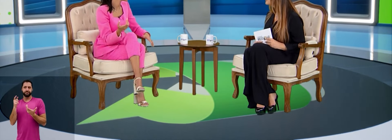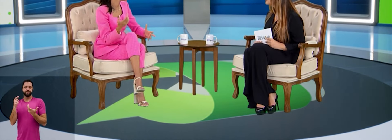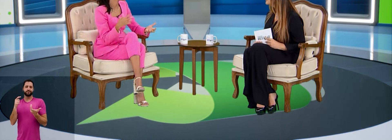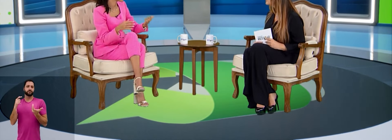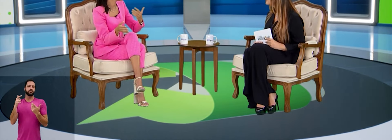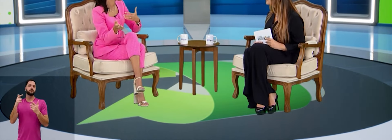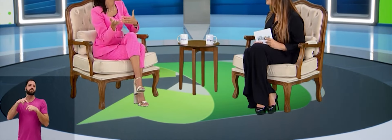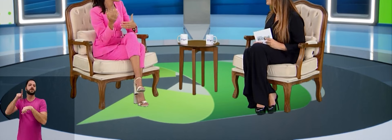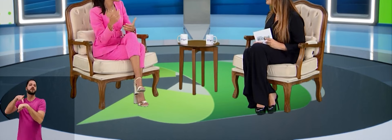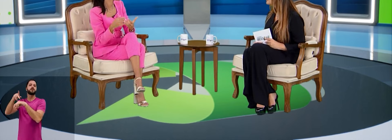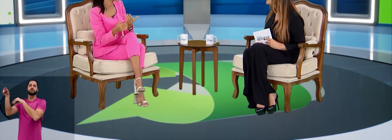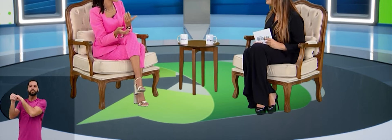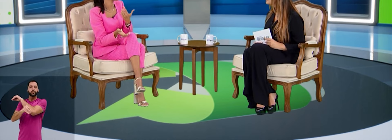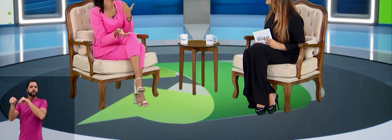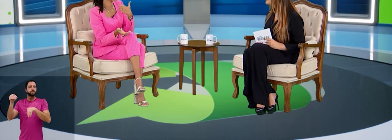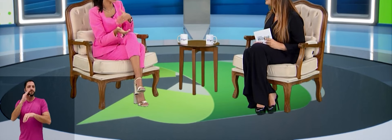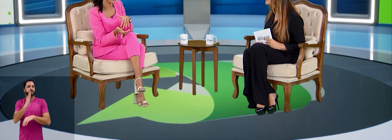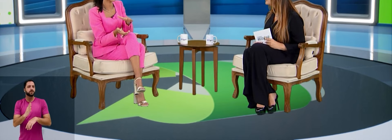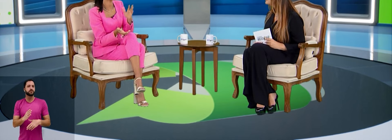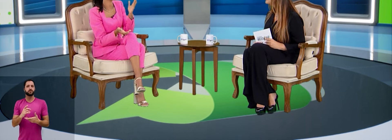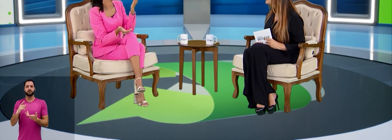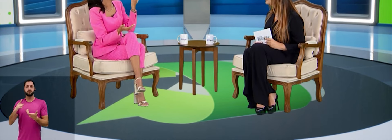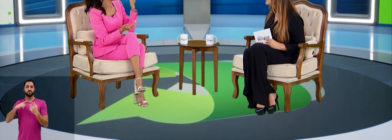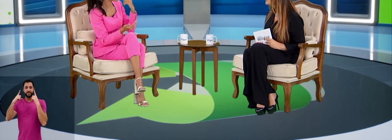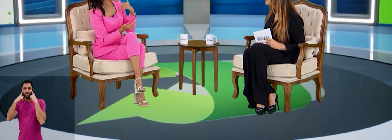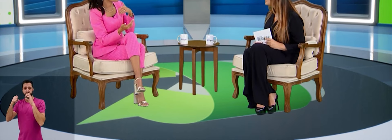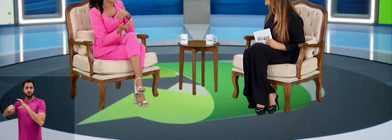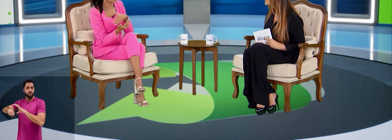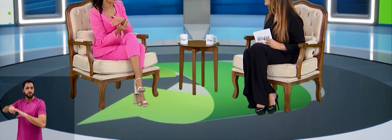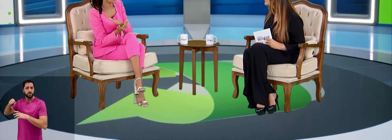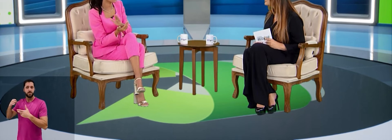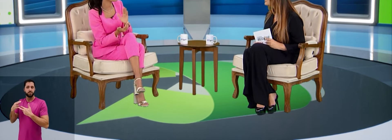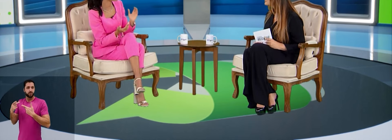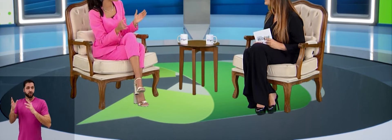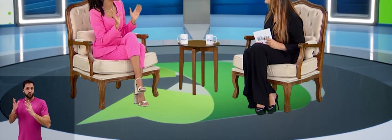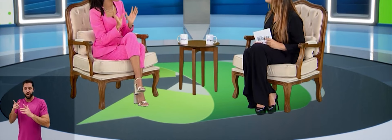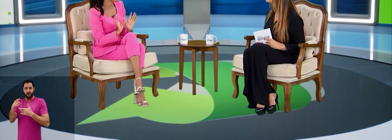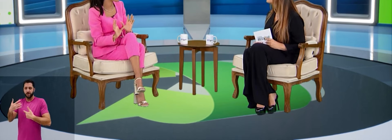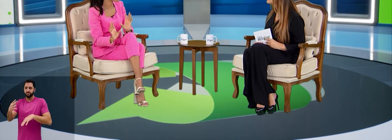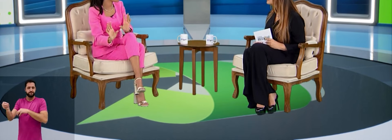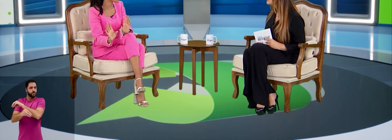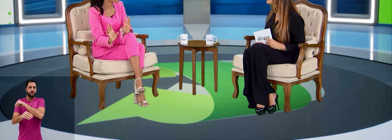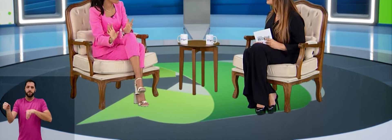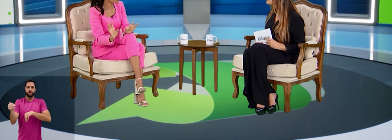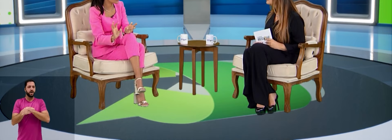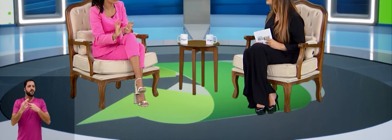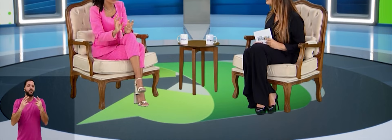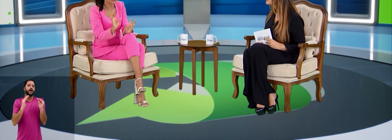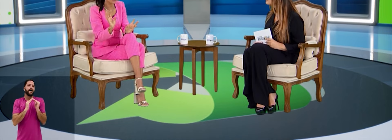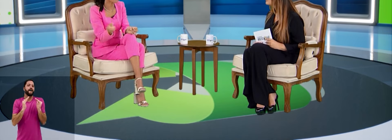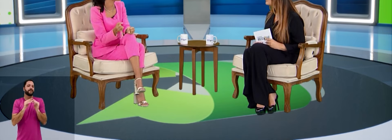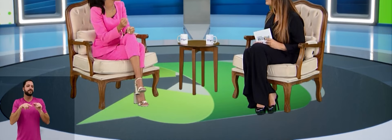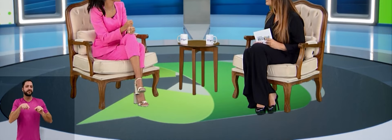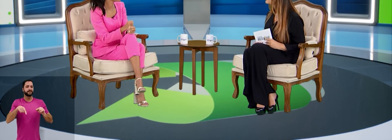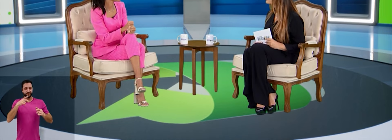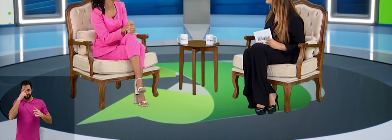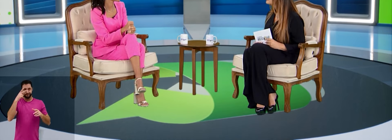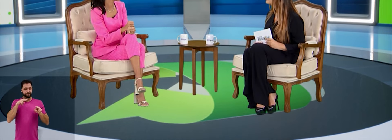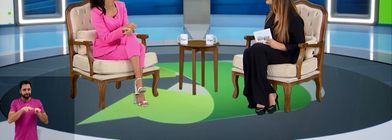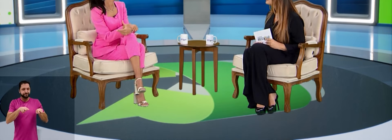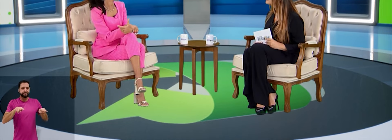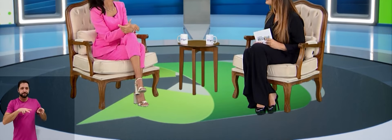é onde tem mulheres em vulnerabilidade social, refugiada, mulher que passou, sofreu violência, elas vão para lá como se fosse um